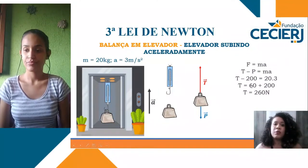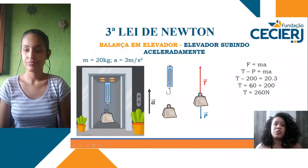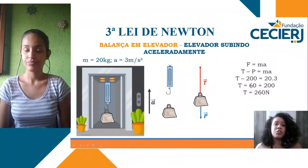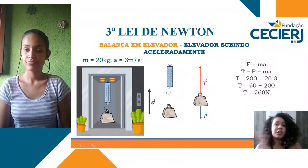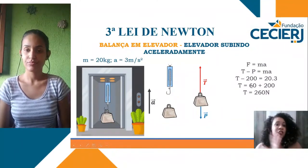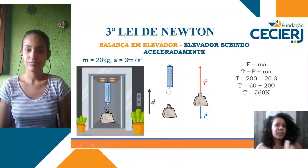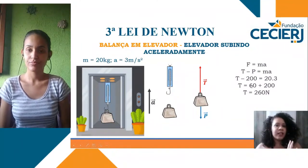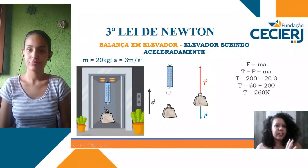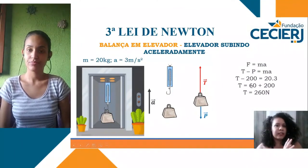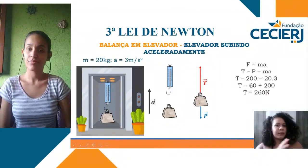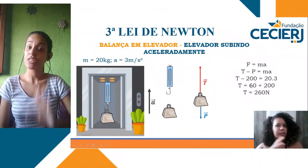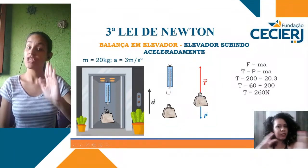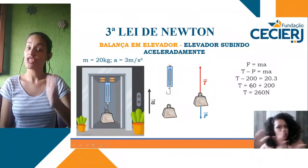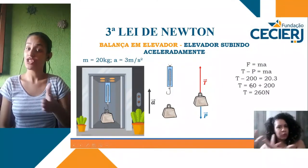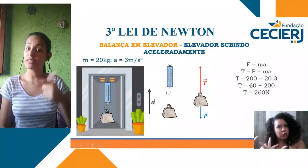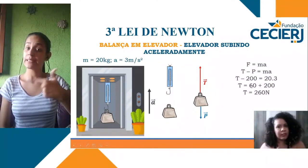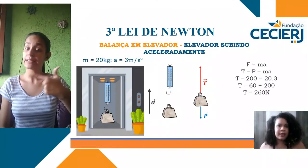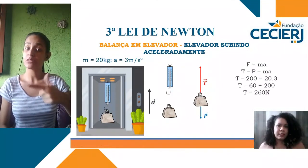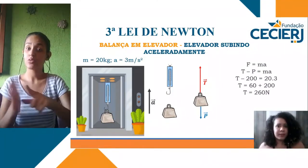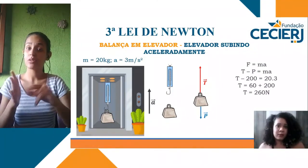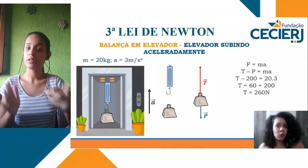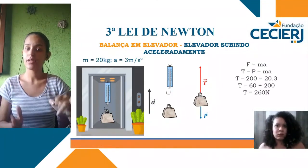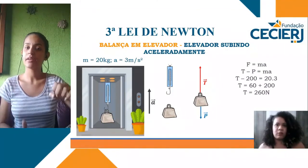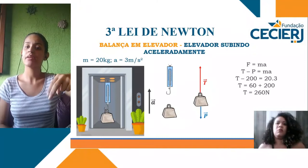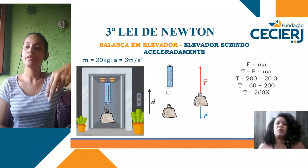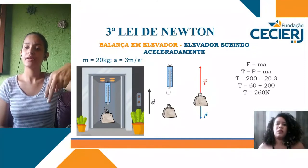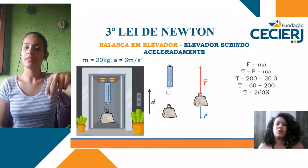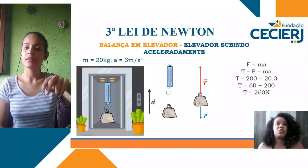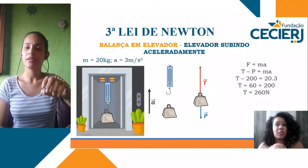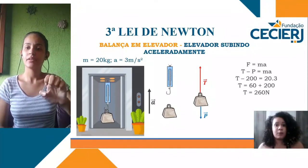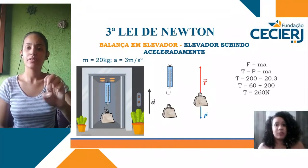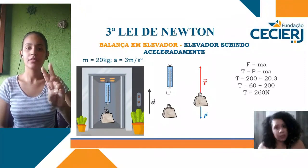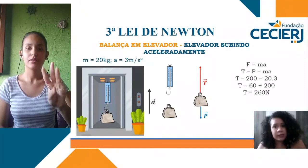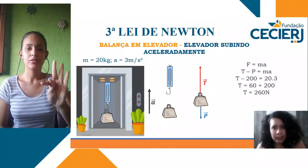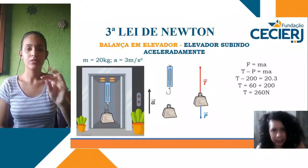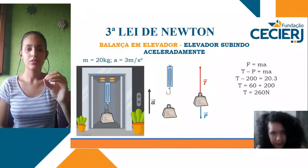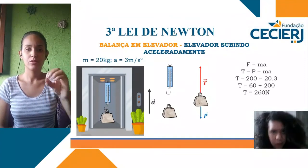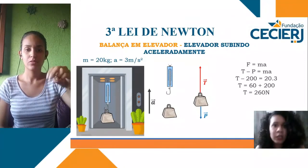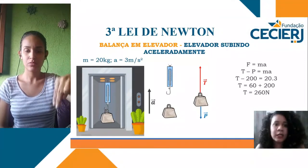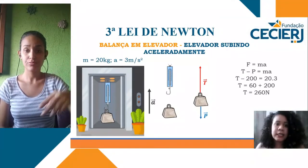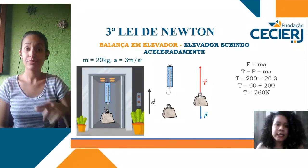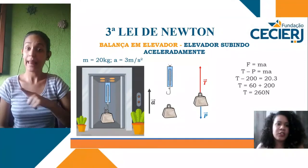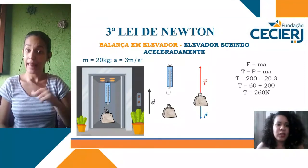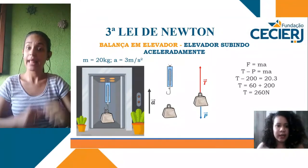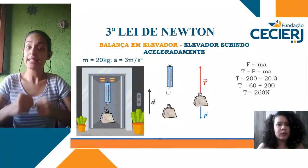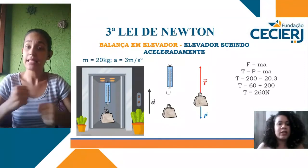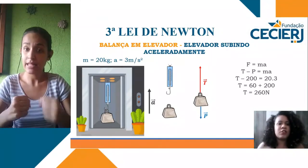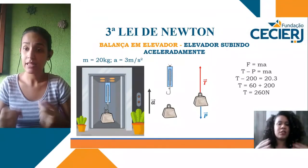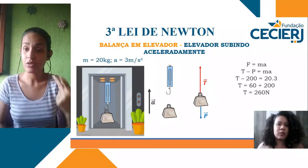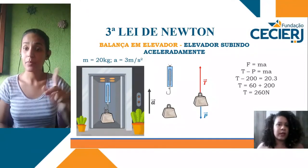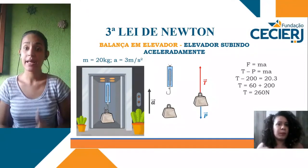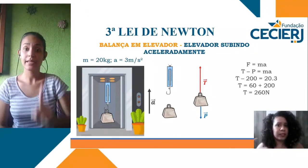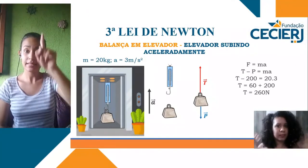outro exemplo, a gente já tira ele da primeira lei de Newton e traz ele para a segunda. Ou seja, nós temos sim aceleração e neste caso